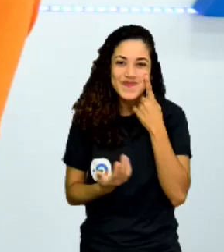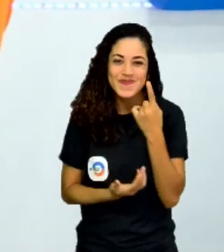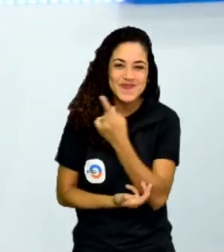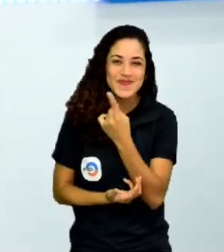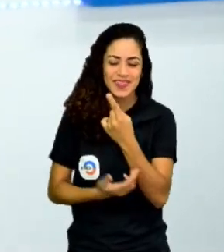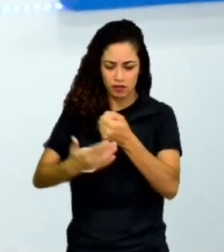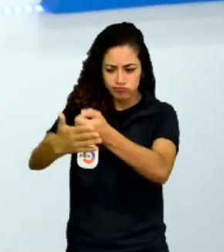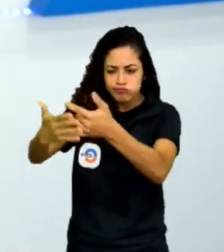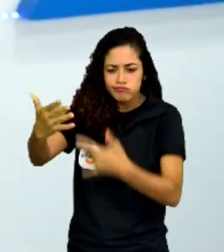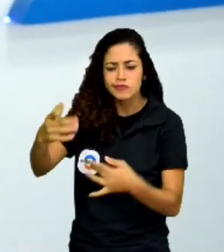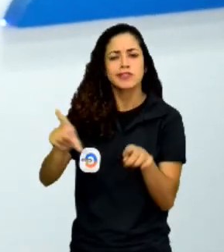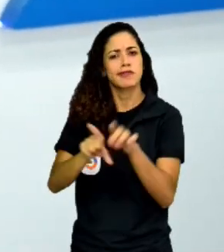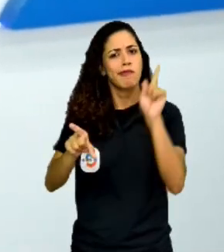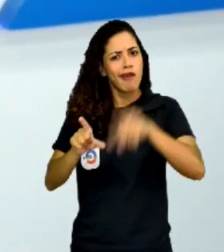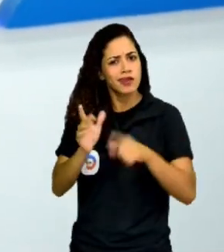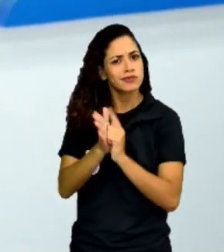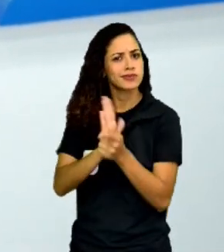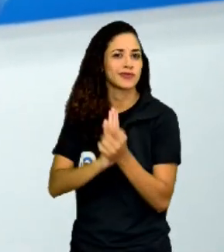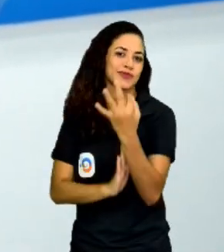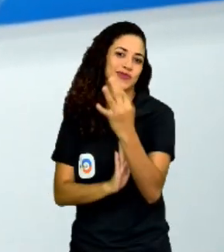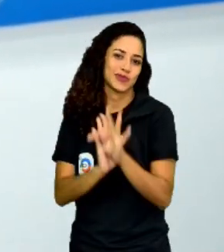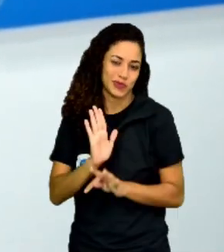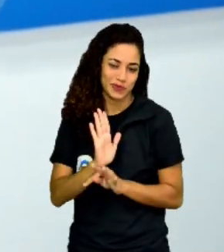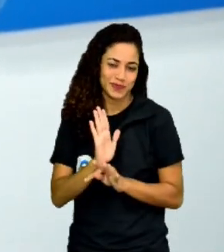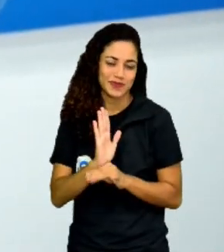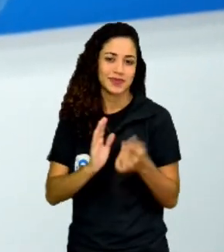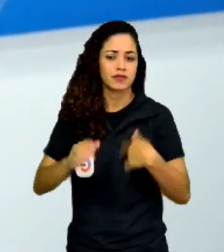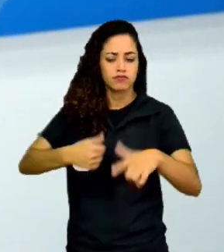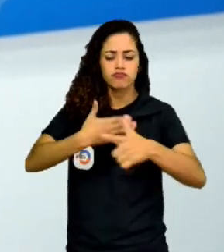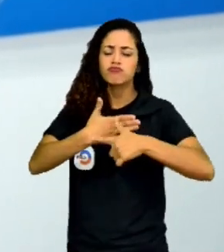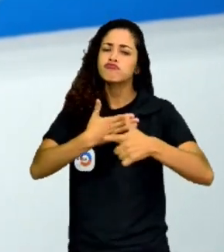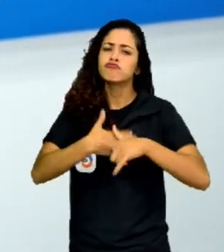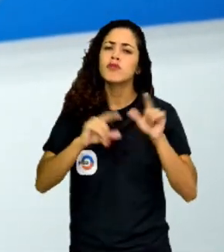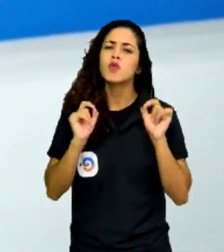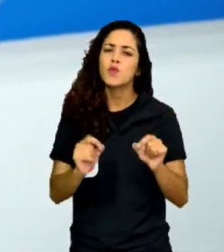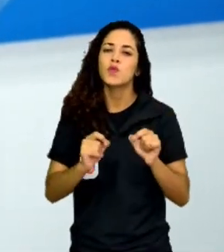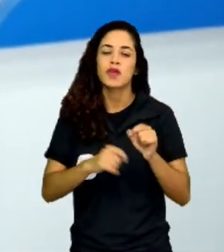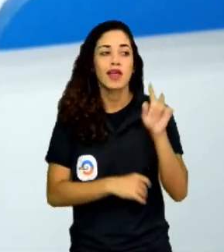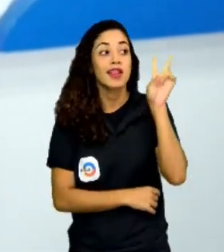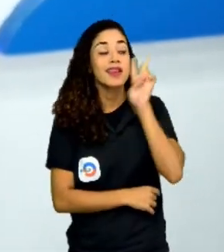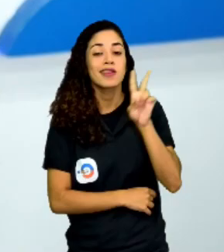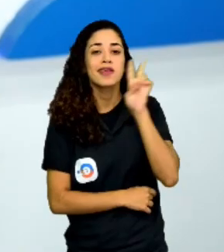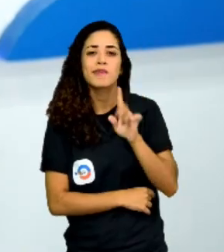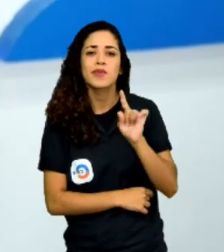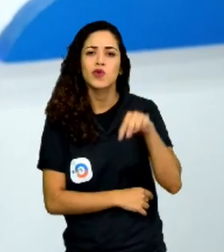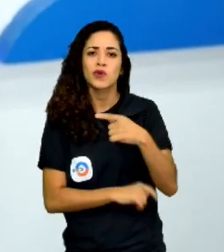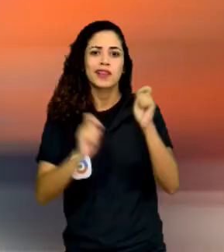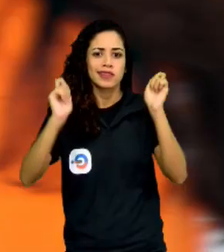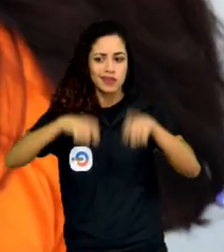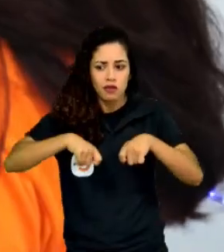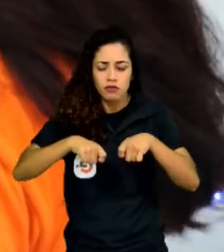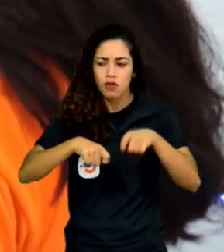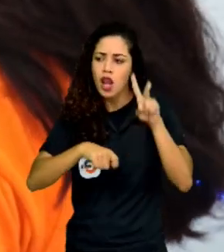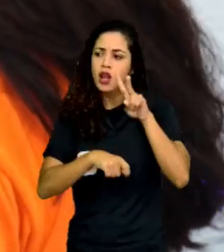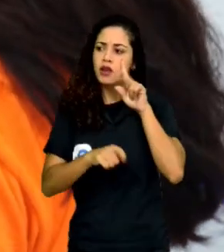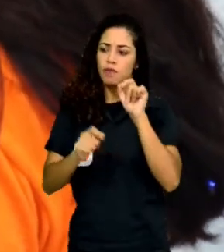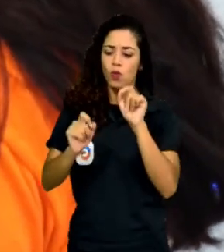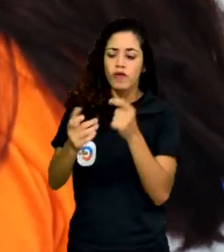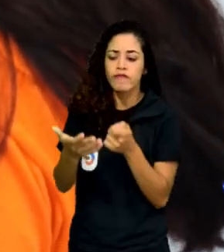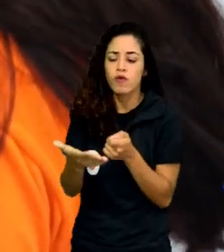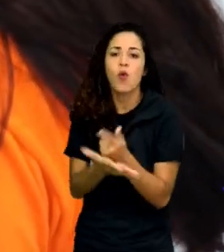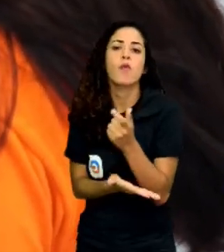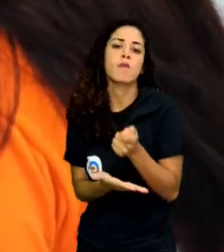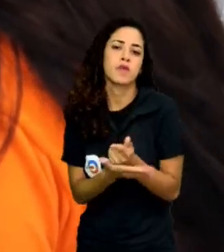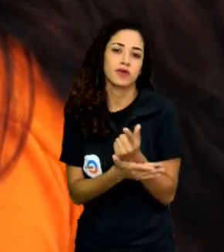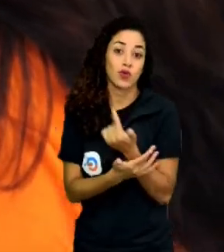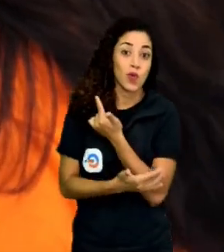lista também é um gênero textual. A sua função é lembrar o que teremos de comprar. Outro gênero